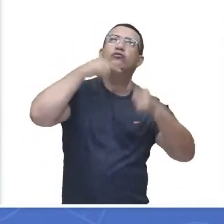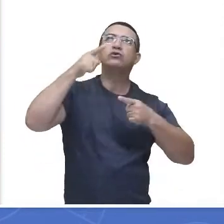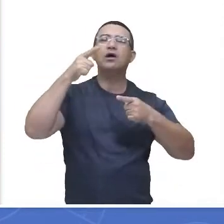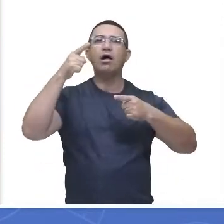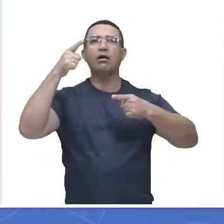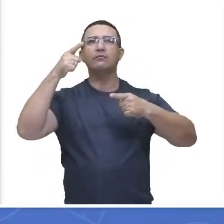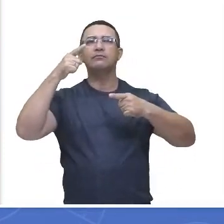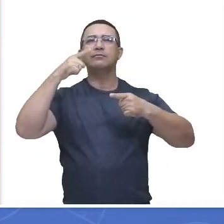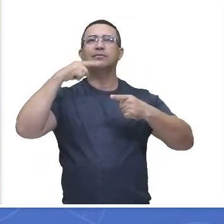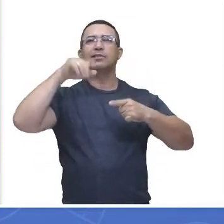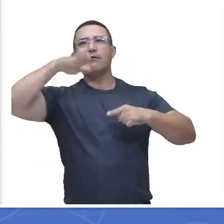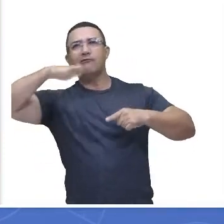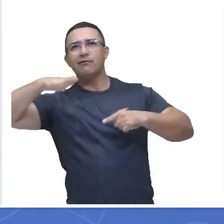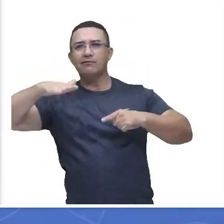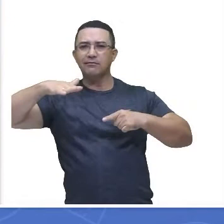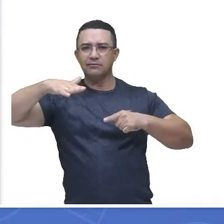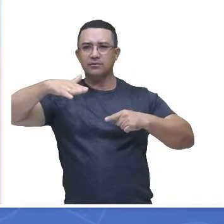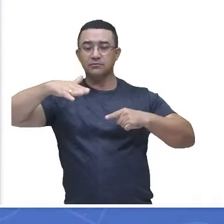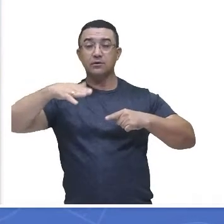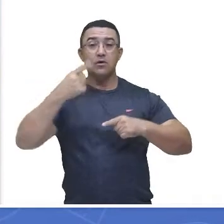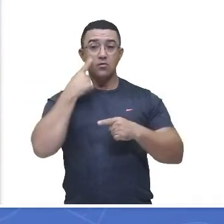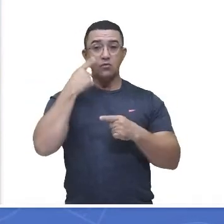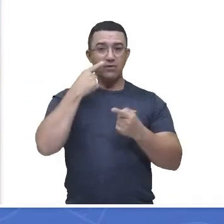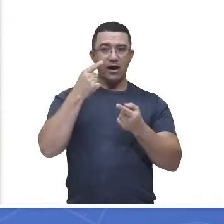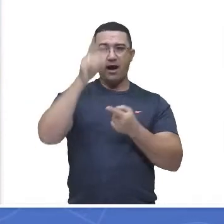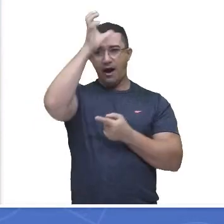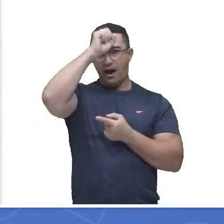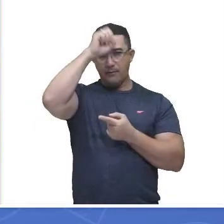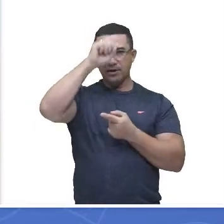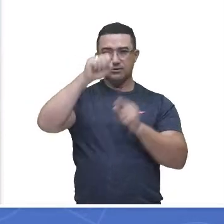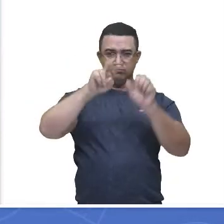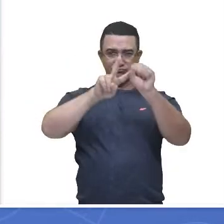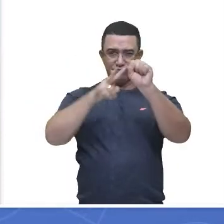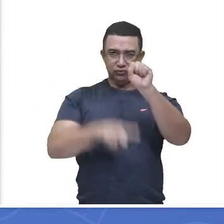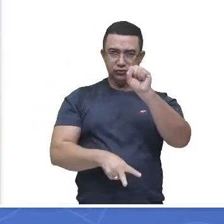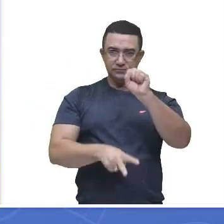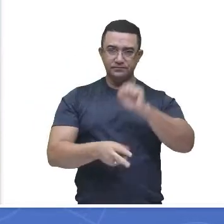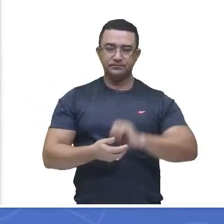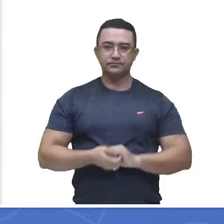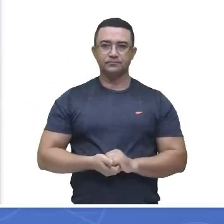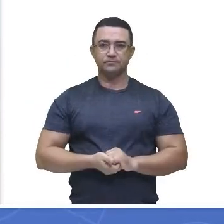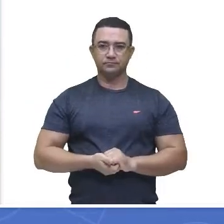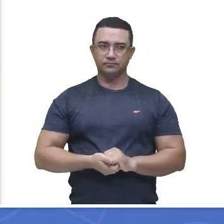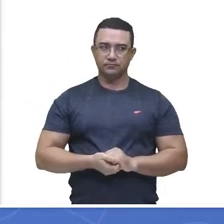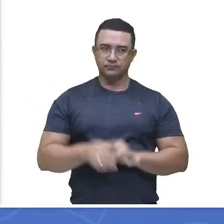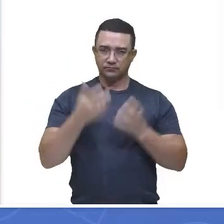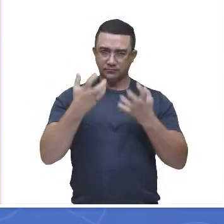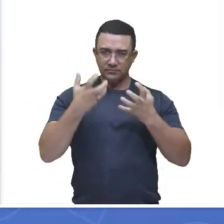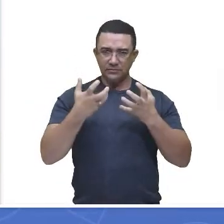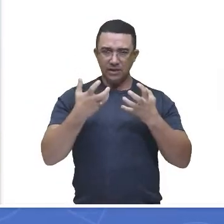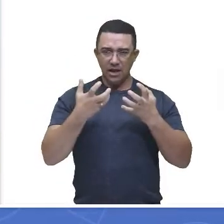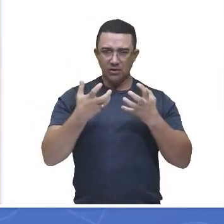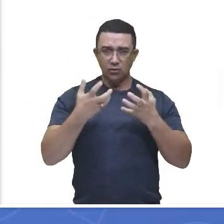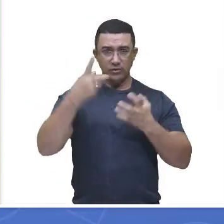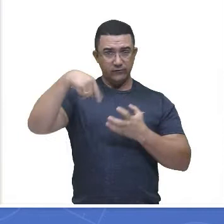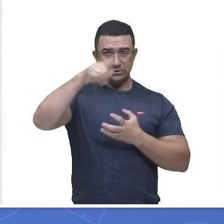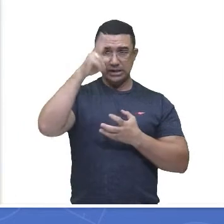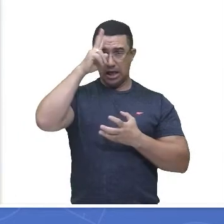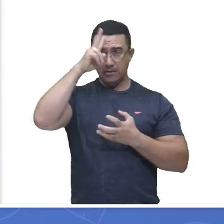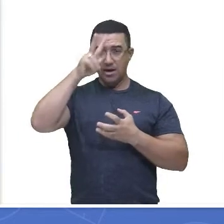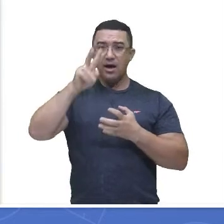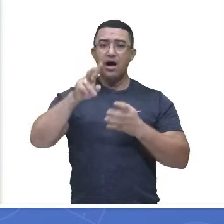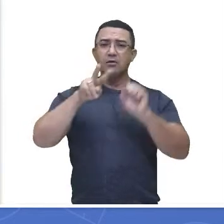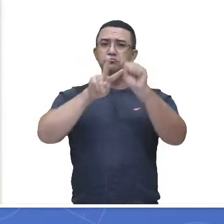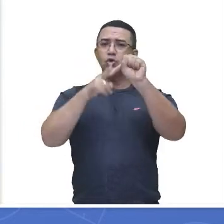tá bom? Então vamos aprender a conjugar agora? Vejamos. Olha, quero lembrar a vocês que quando a gente fala de